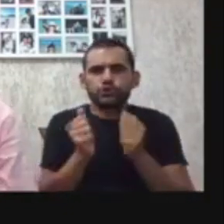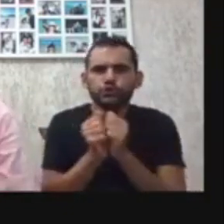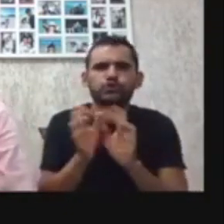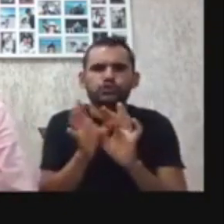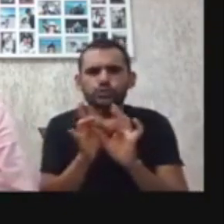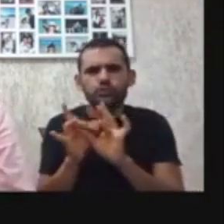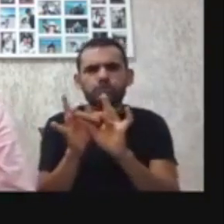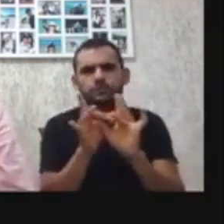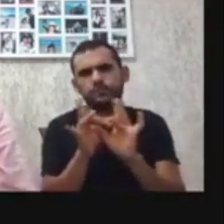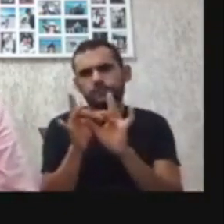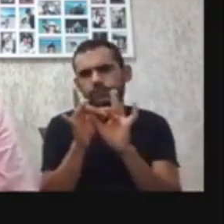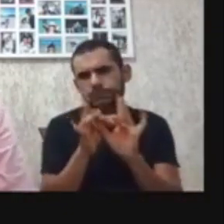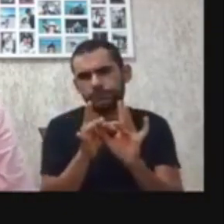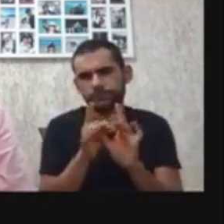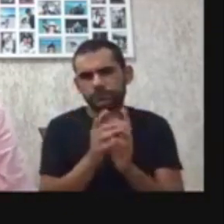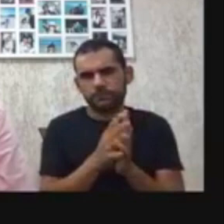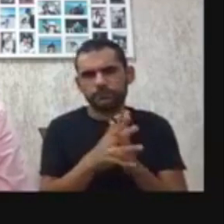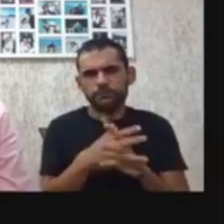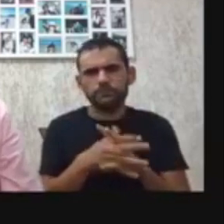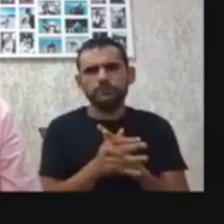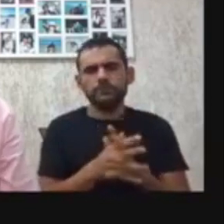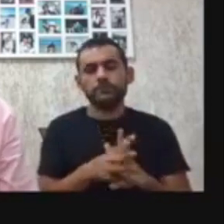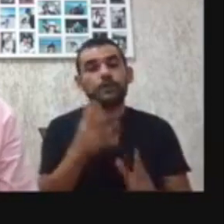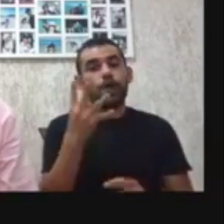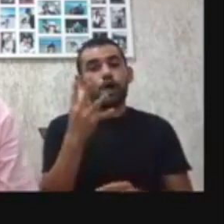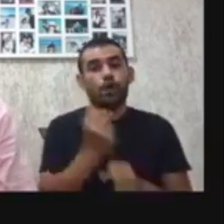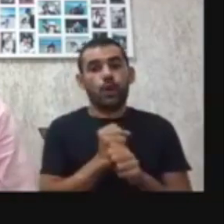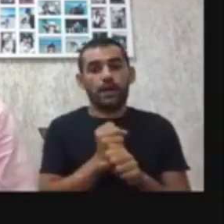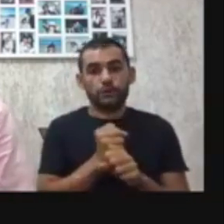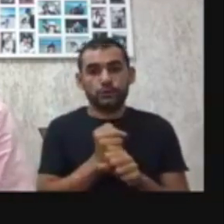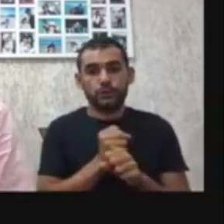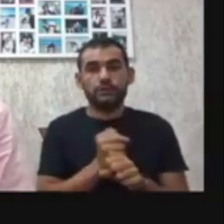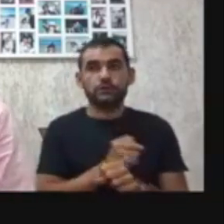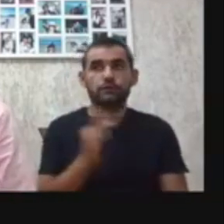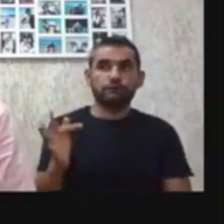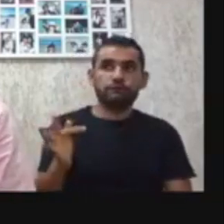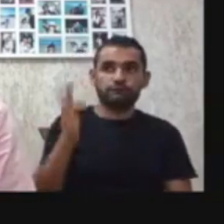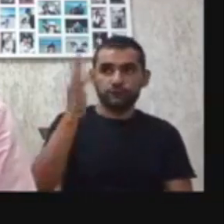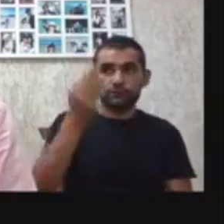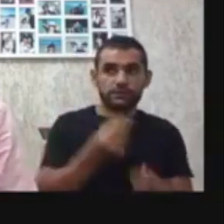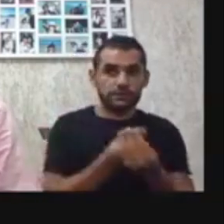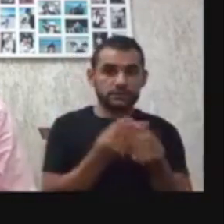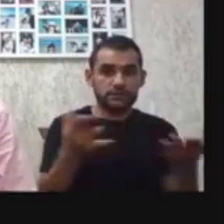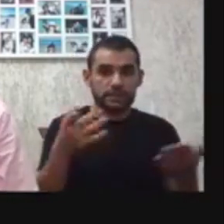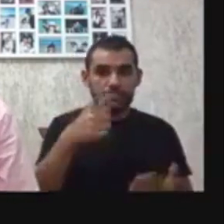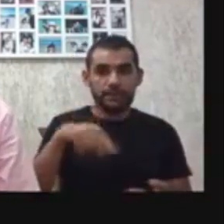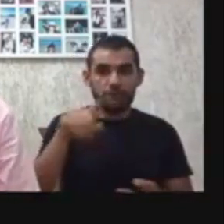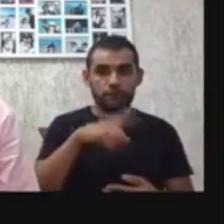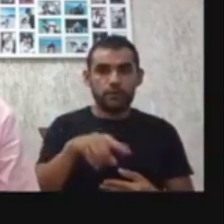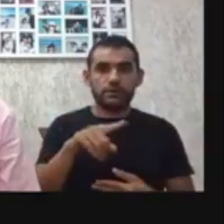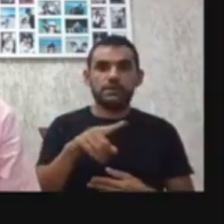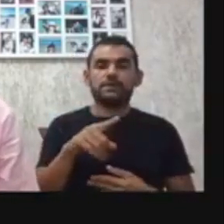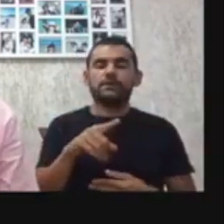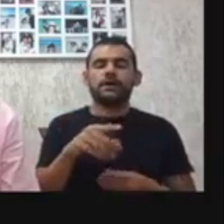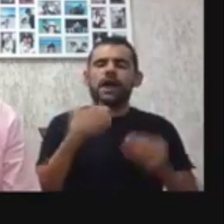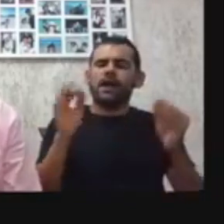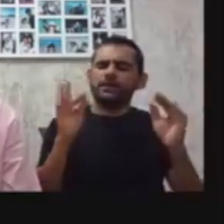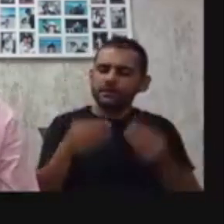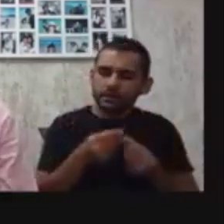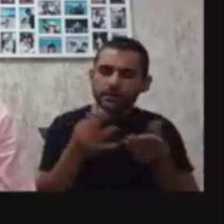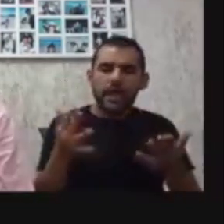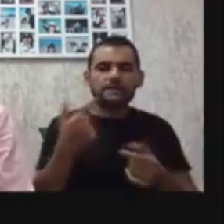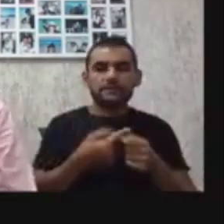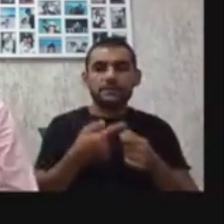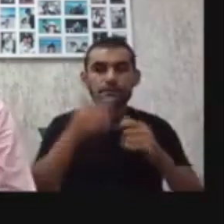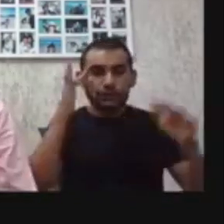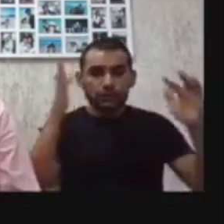junto com a gente, né? E daqui 4 anos, Adriano, entregar para vocês a cidade que a gente sonha, a cidade que a